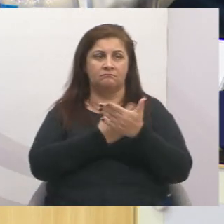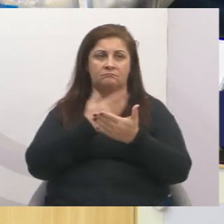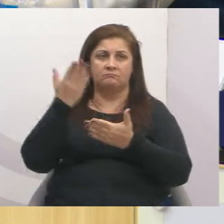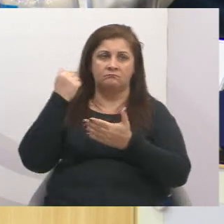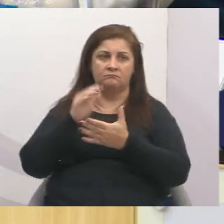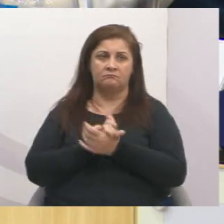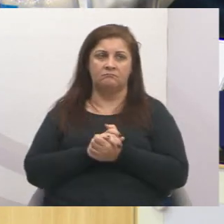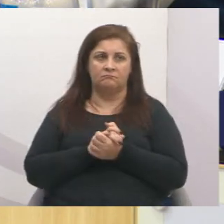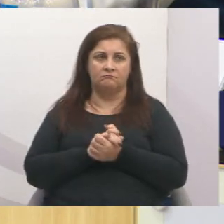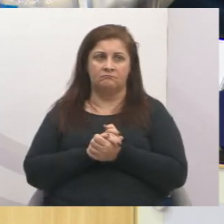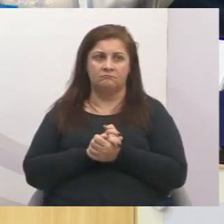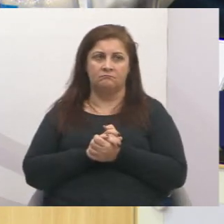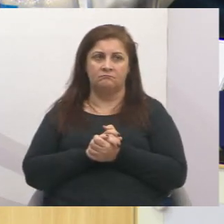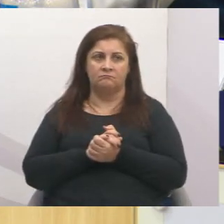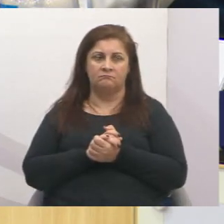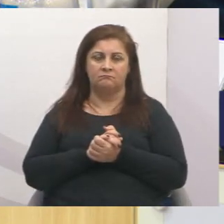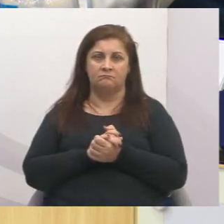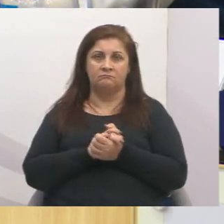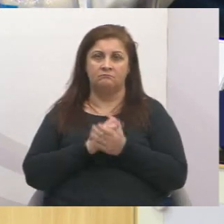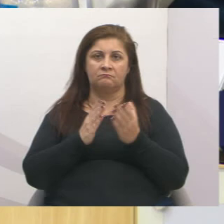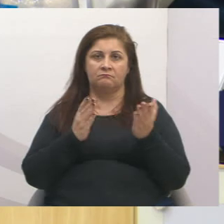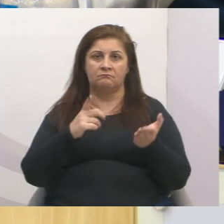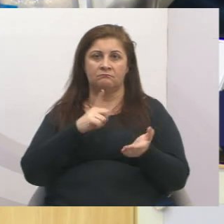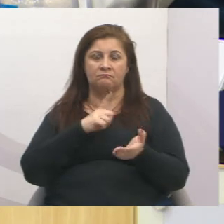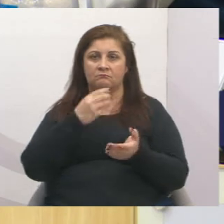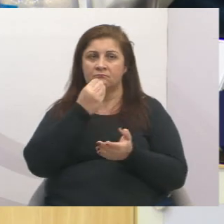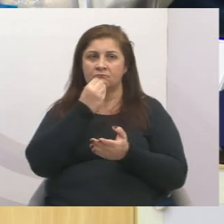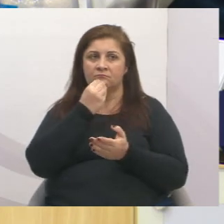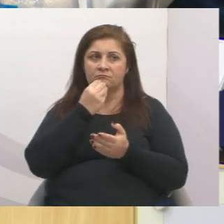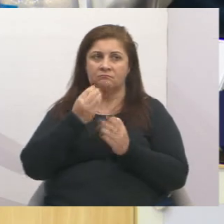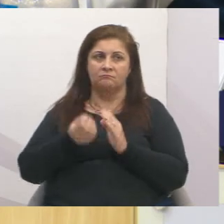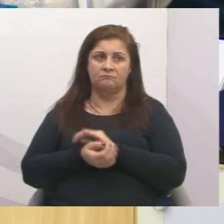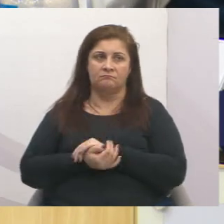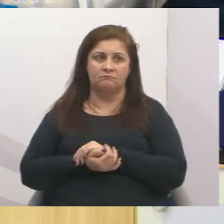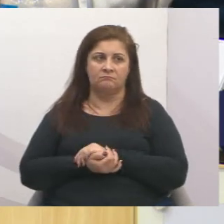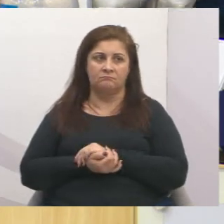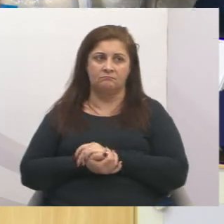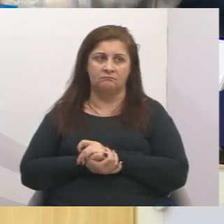Vossa Excelência tem essa grande oportunidade.